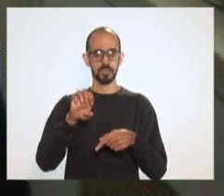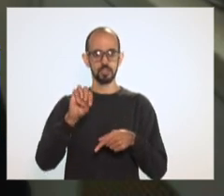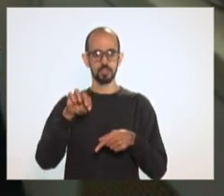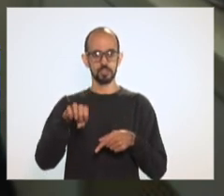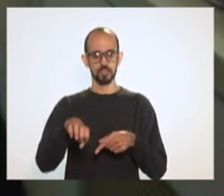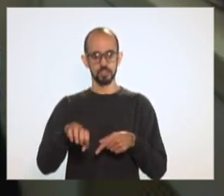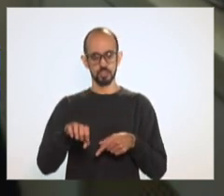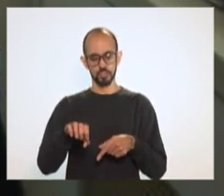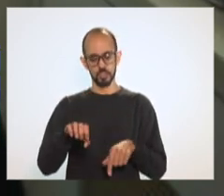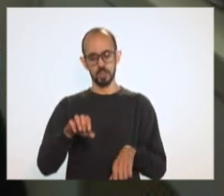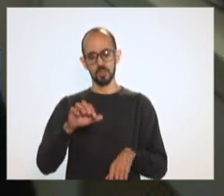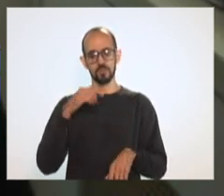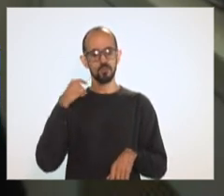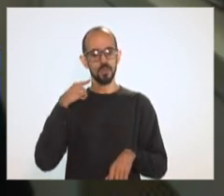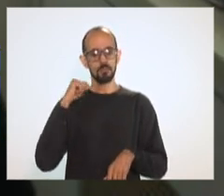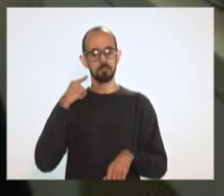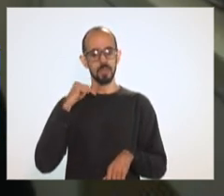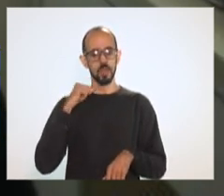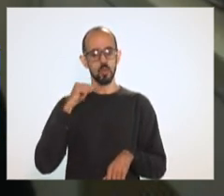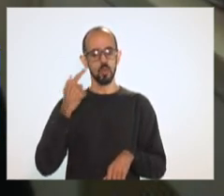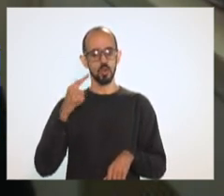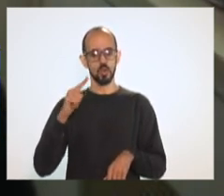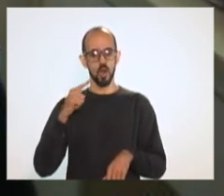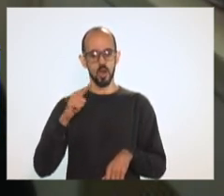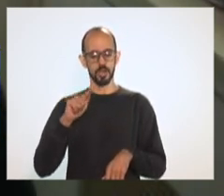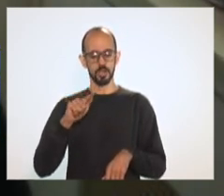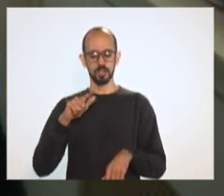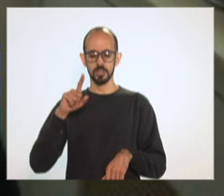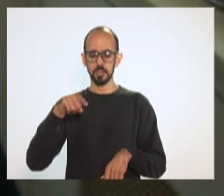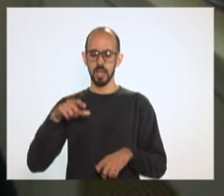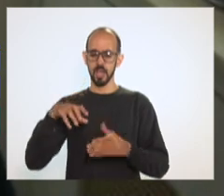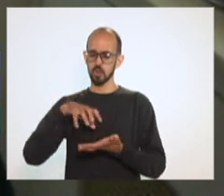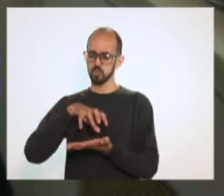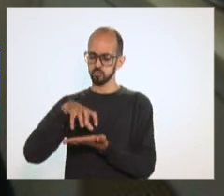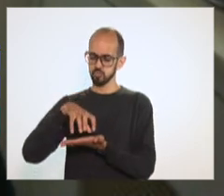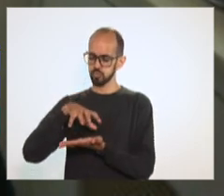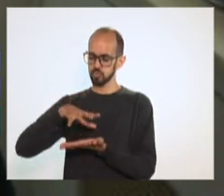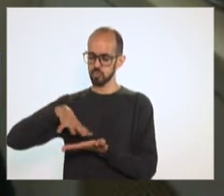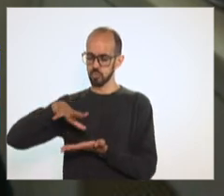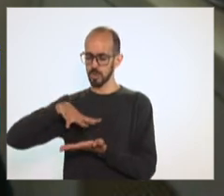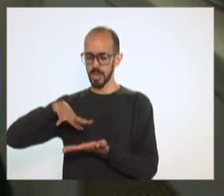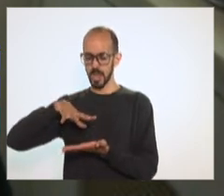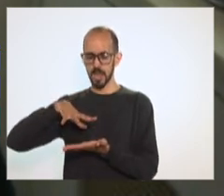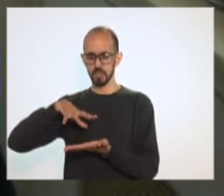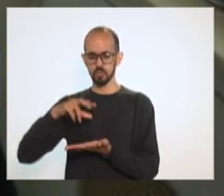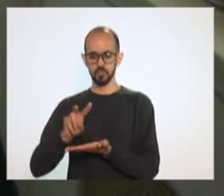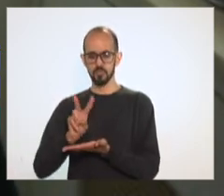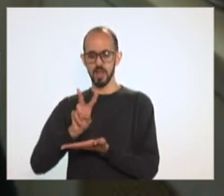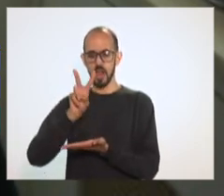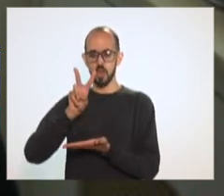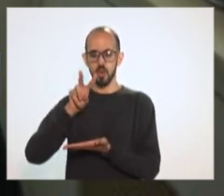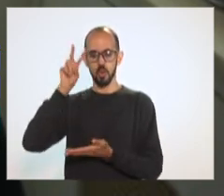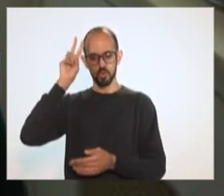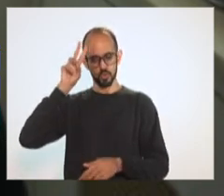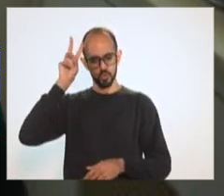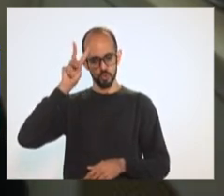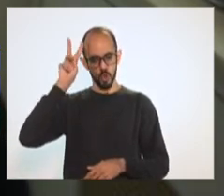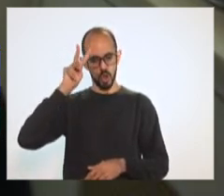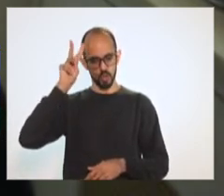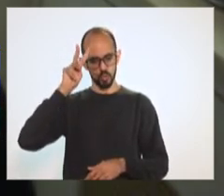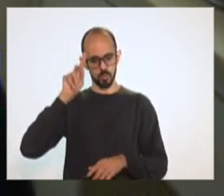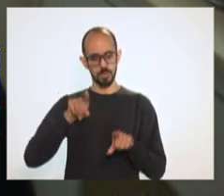é um circuito de grande valor histórico mas fazer um outro circuito na